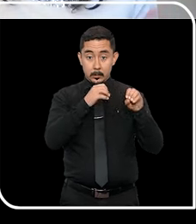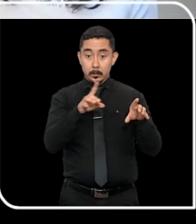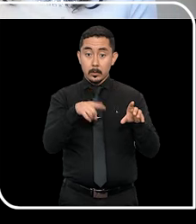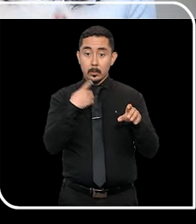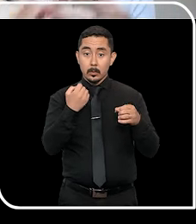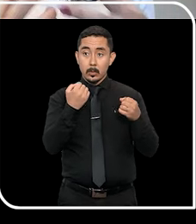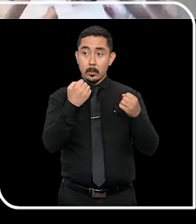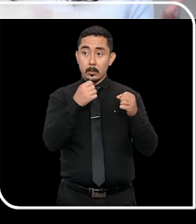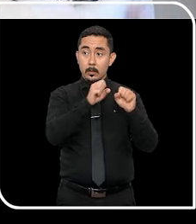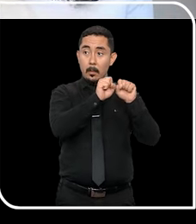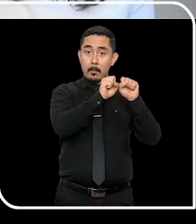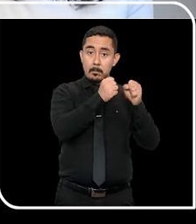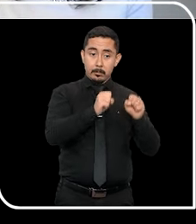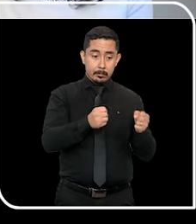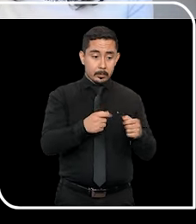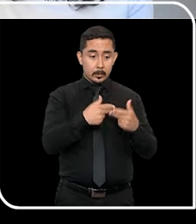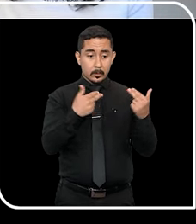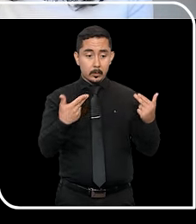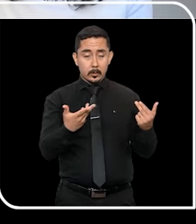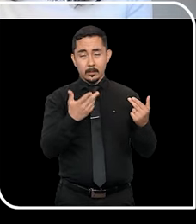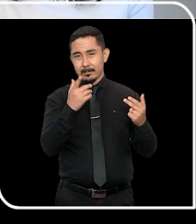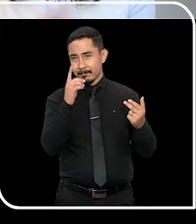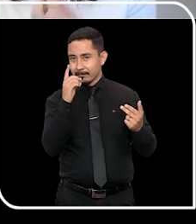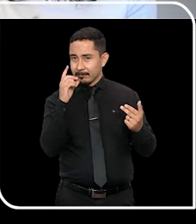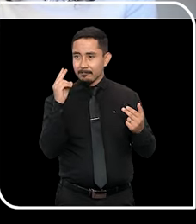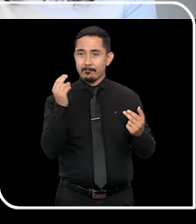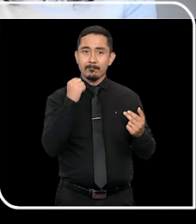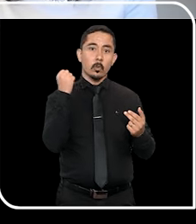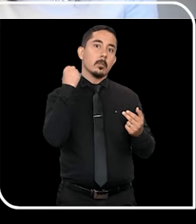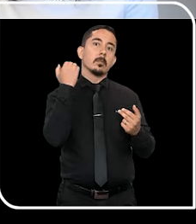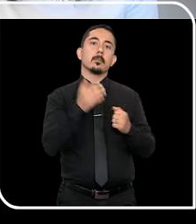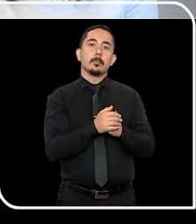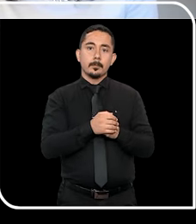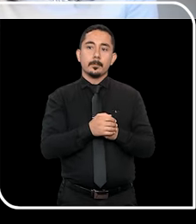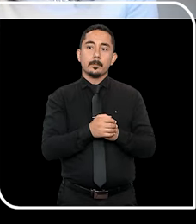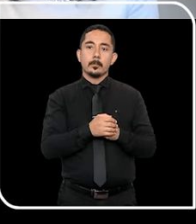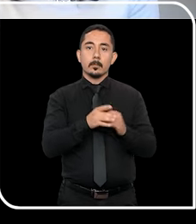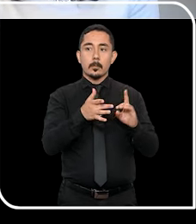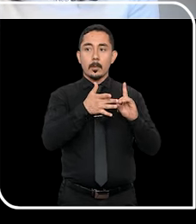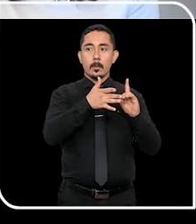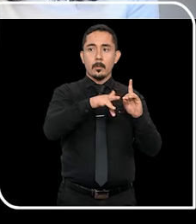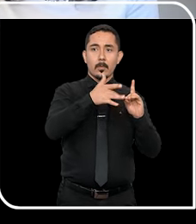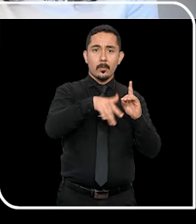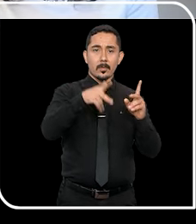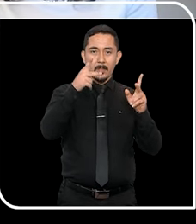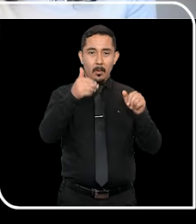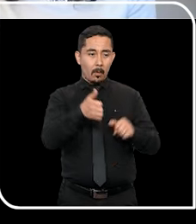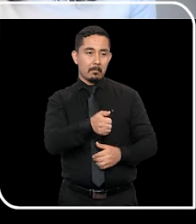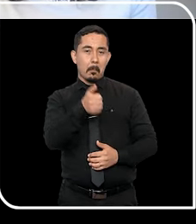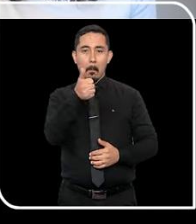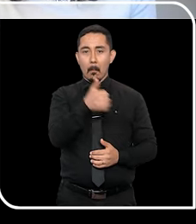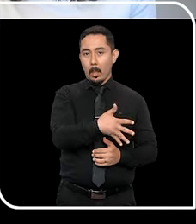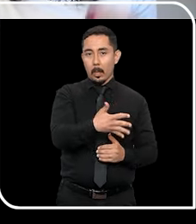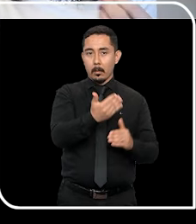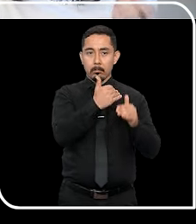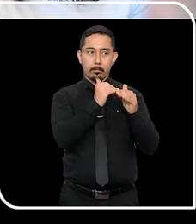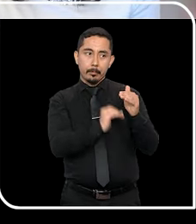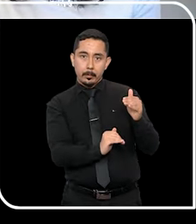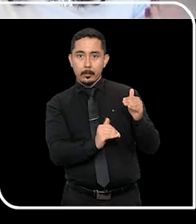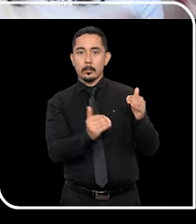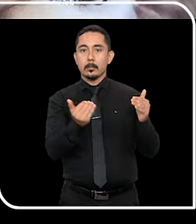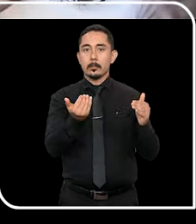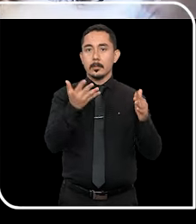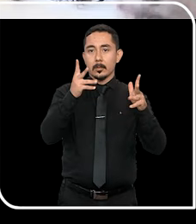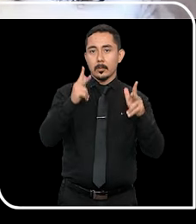agressivas que perpetuam esse preconceito eh coloca o deficiente como no ser inferior né então seria uma